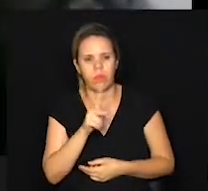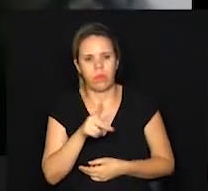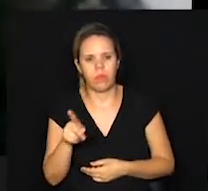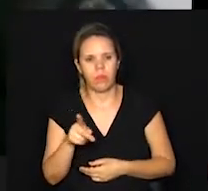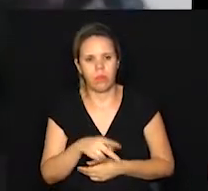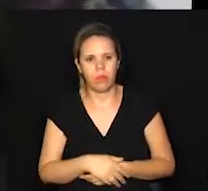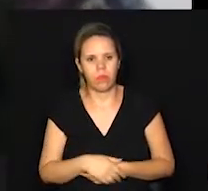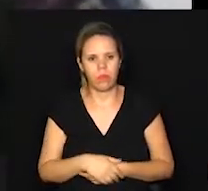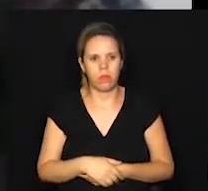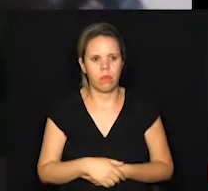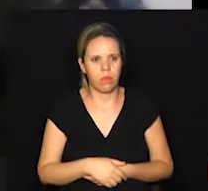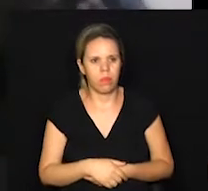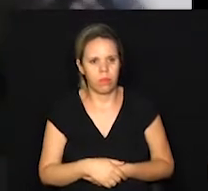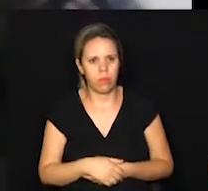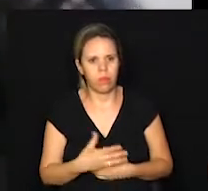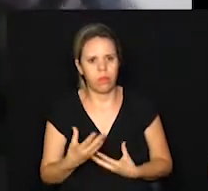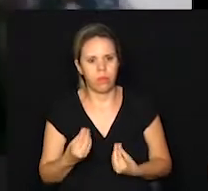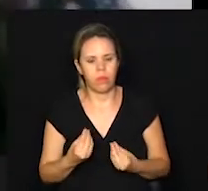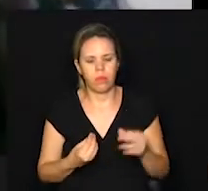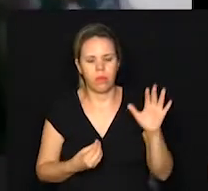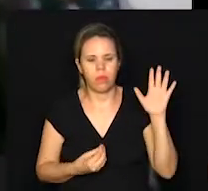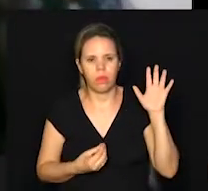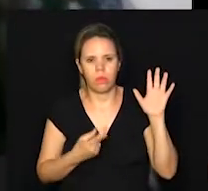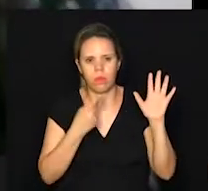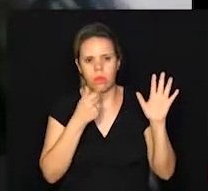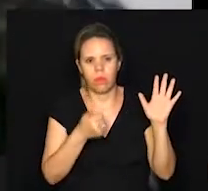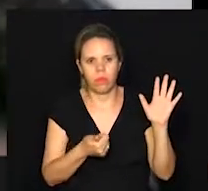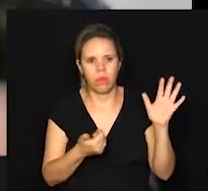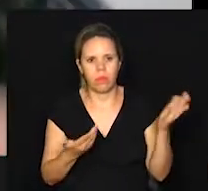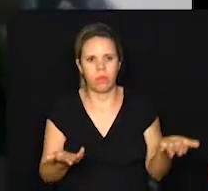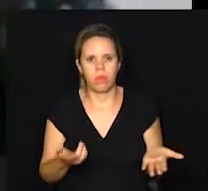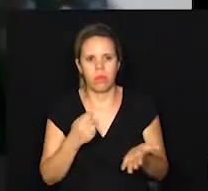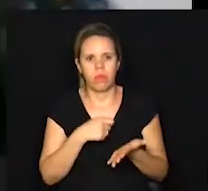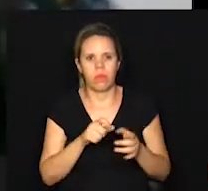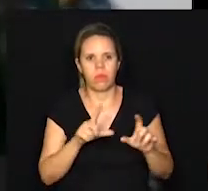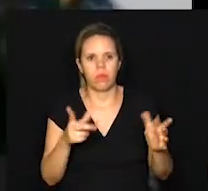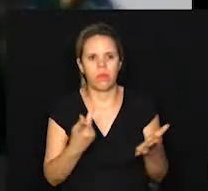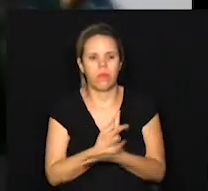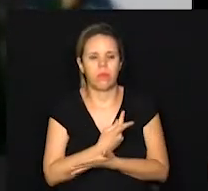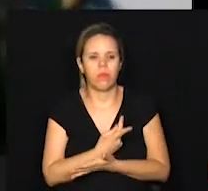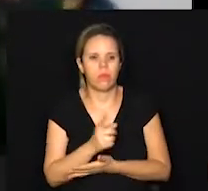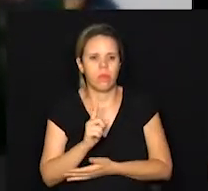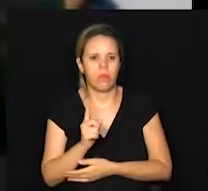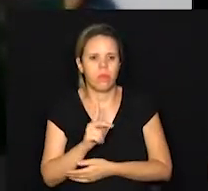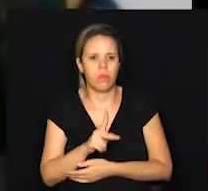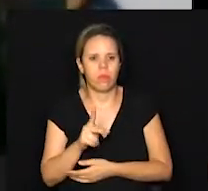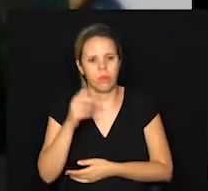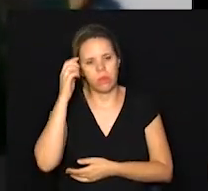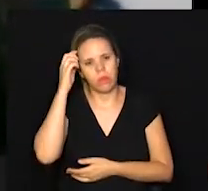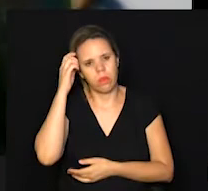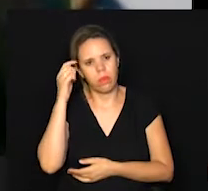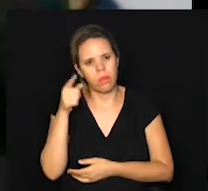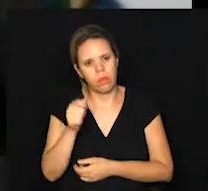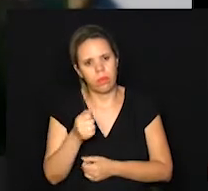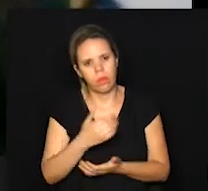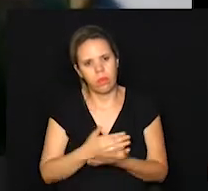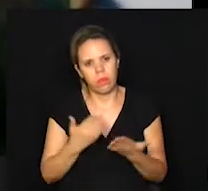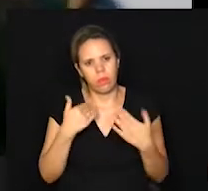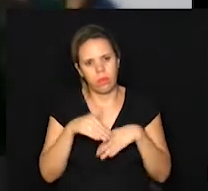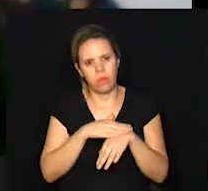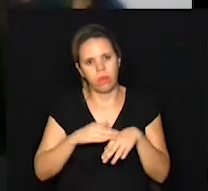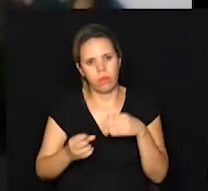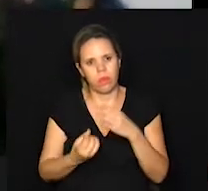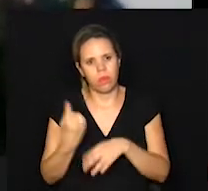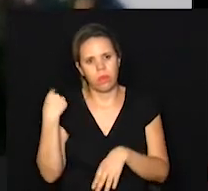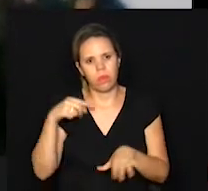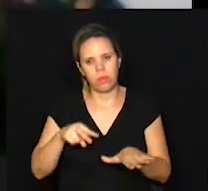professora, eu olhava um monte de mão, né? Tudo bem, escreveu uma coisa errada, ele disse, não, professora, a senhora pode conversar com a gente sobre o que aconteceu